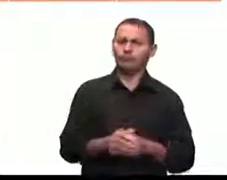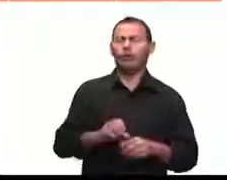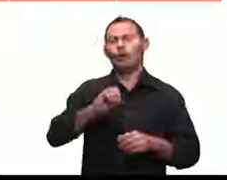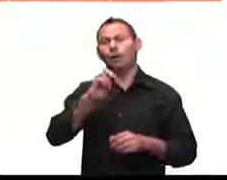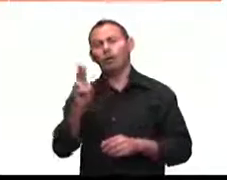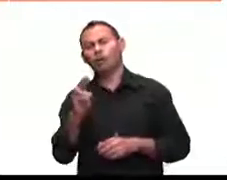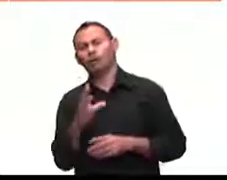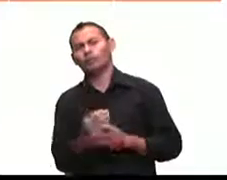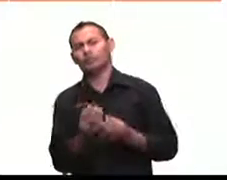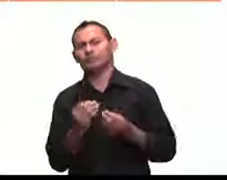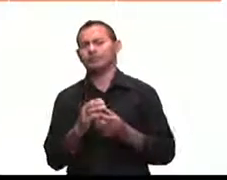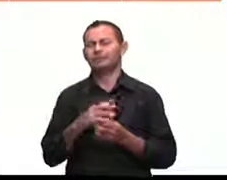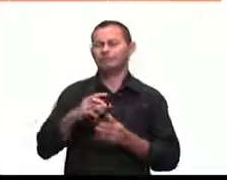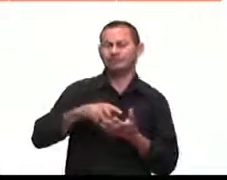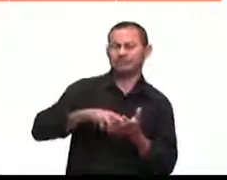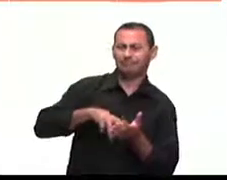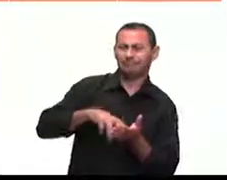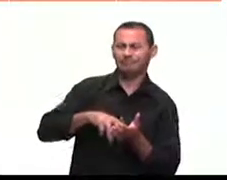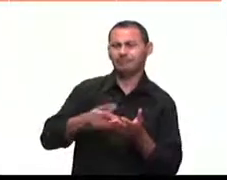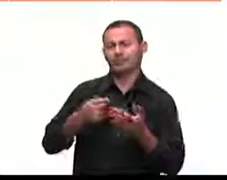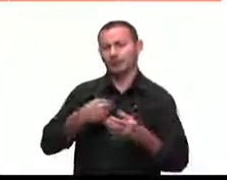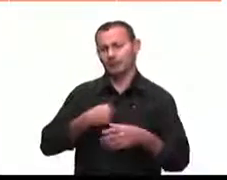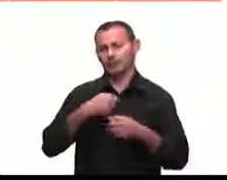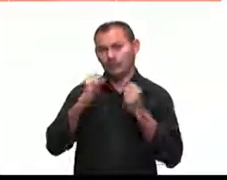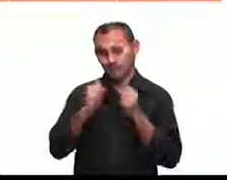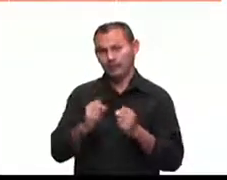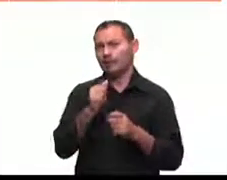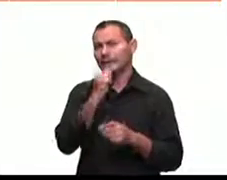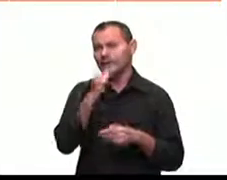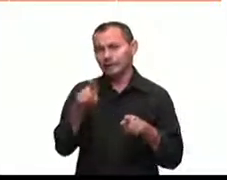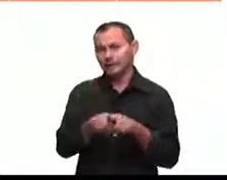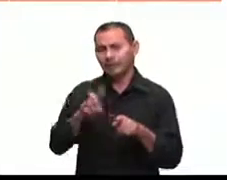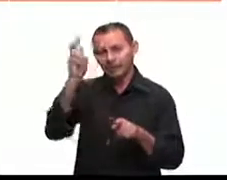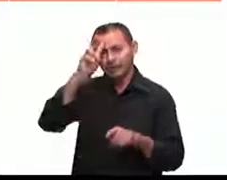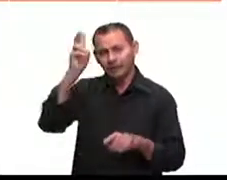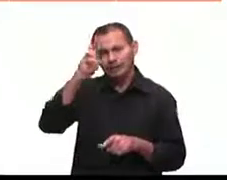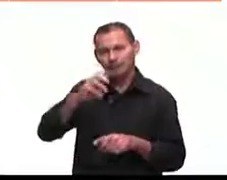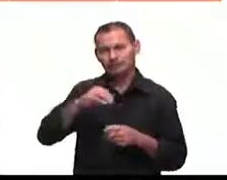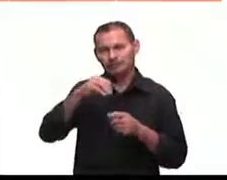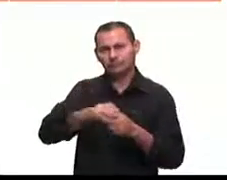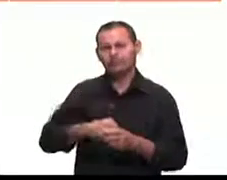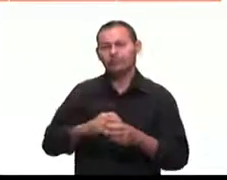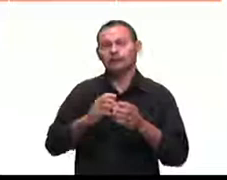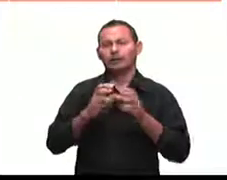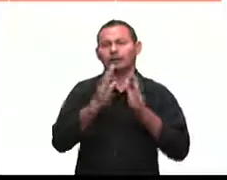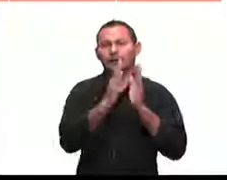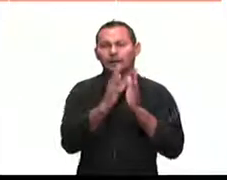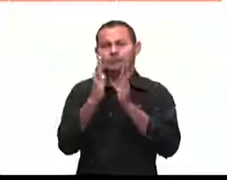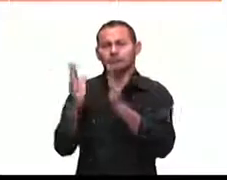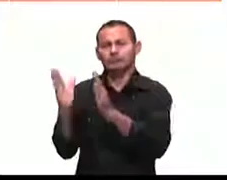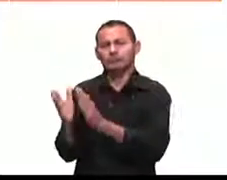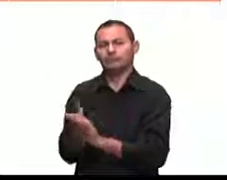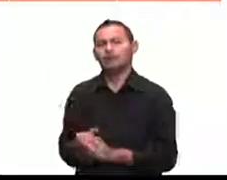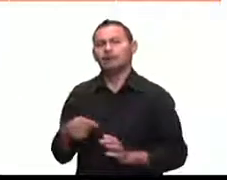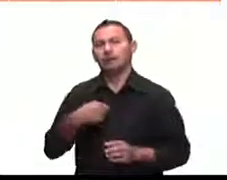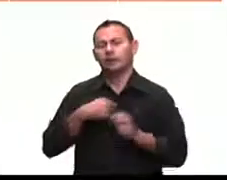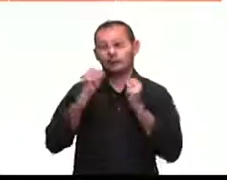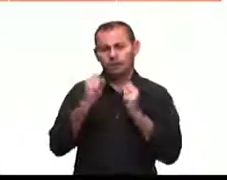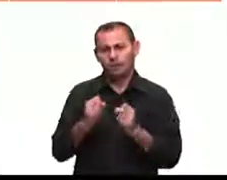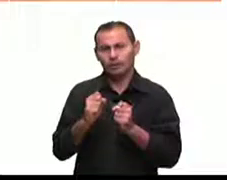ou muito insatisfeito, eu posso ainda, lembre na parte de escala, que eu